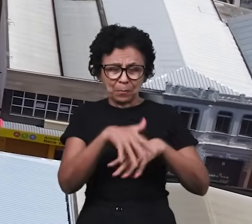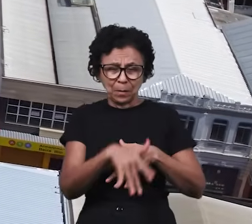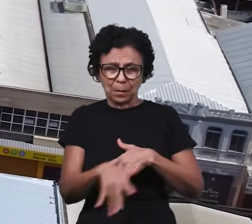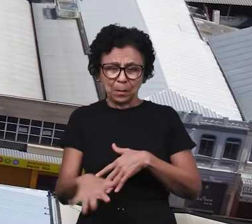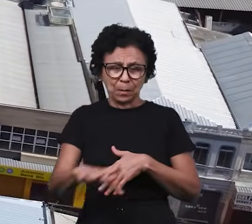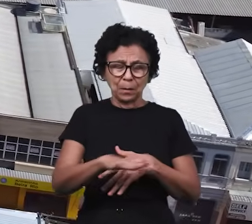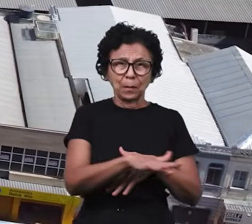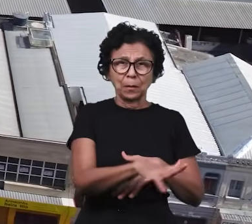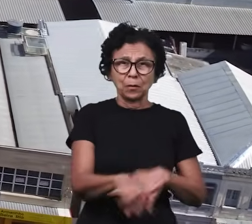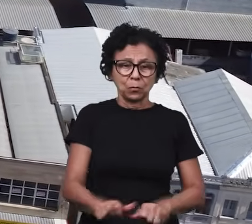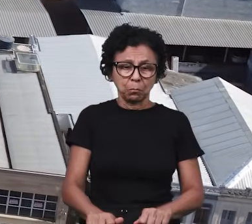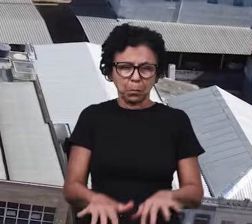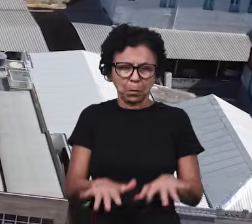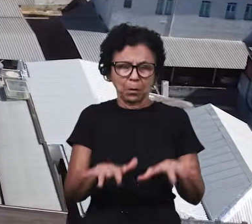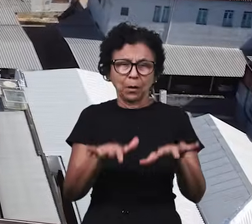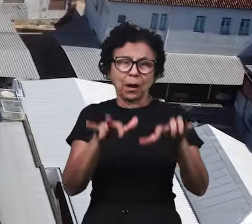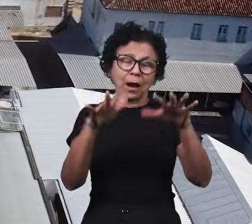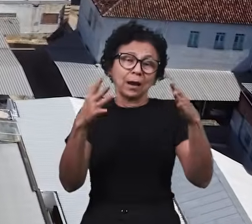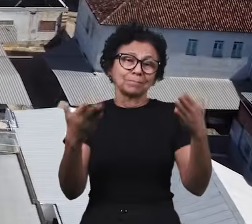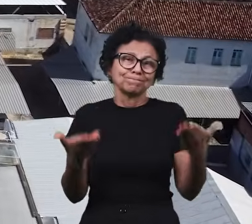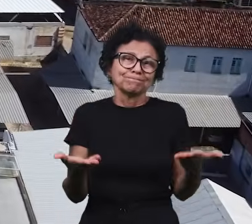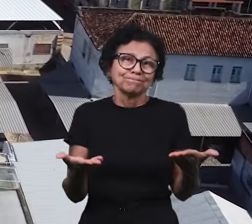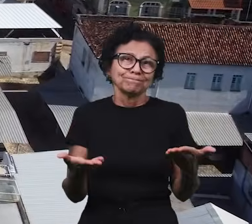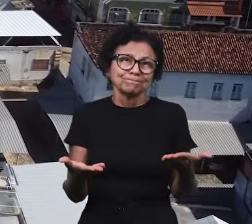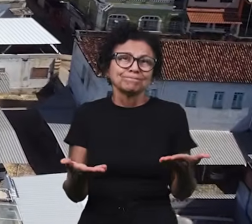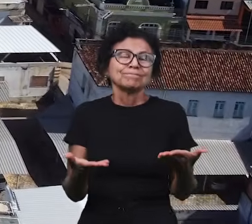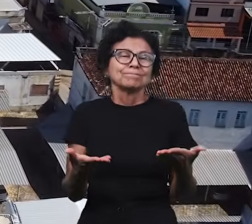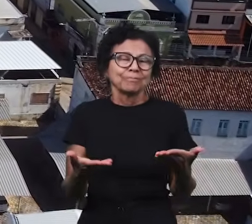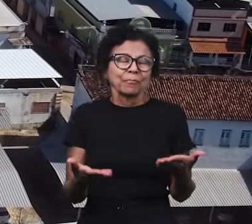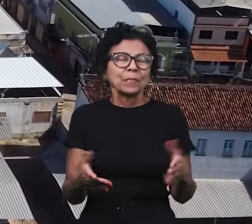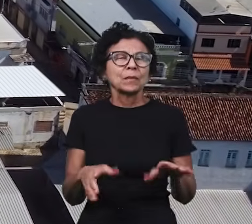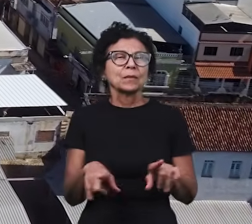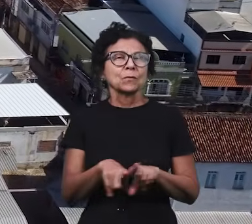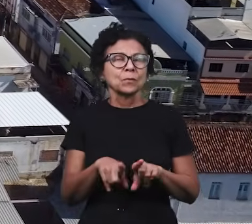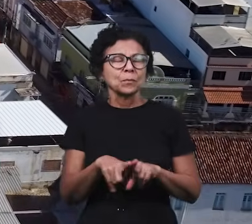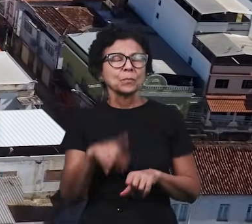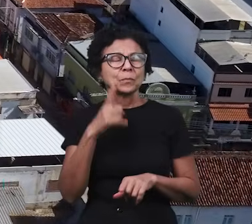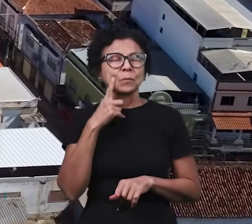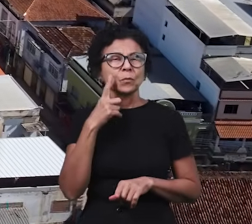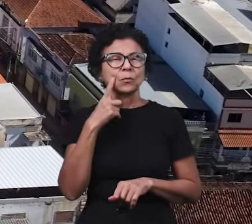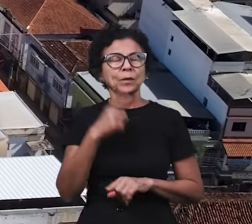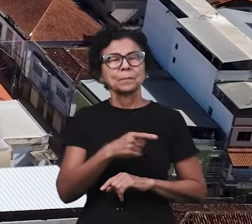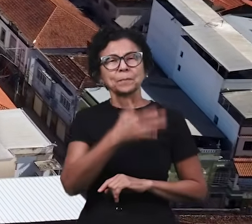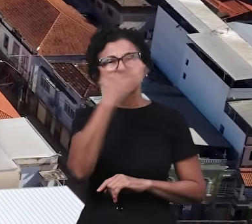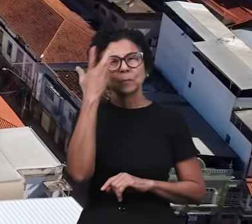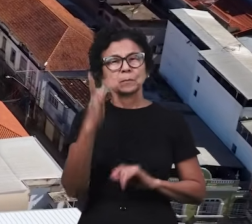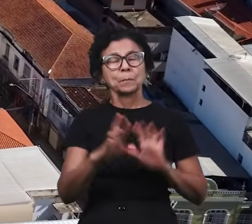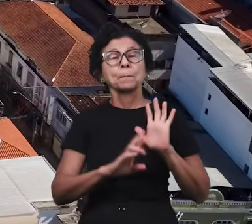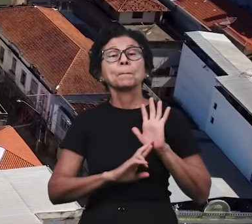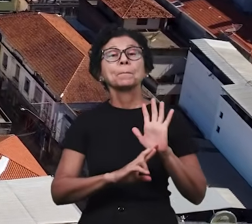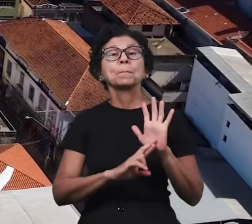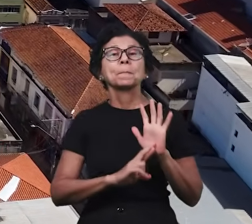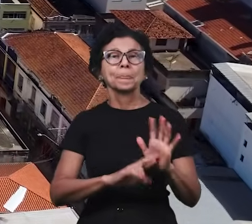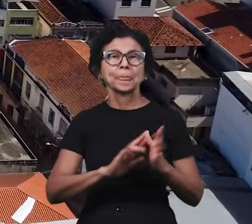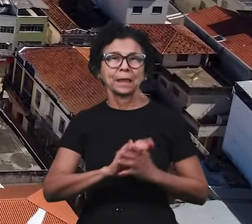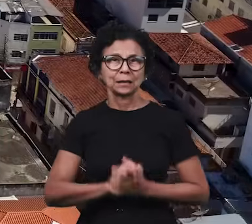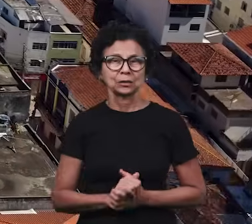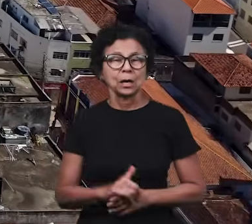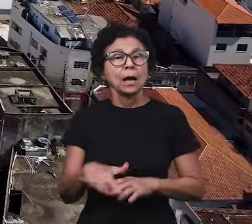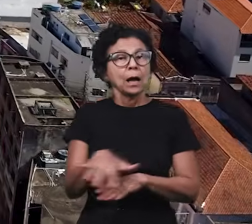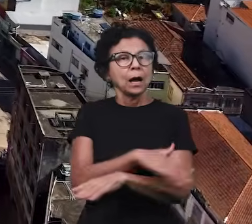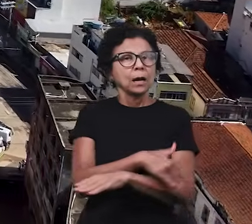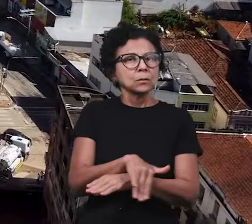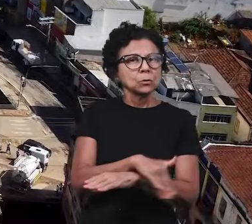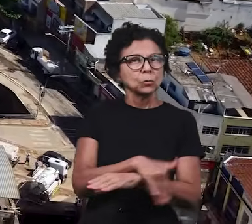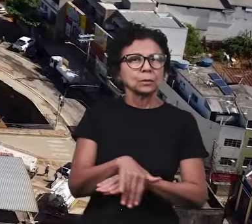e lojas, e lojistas viram o esforço de uma vida sendo submersos. Acompanhe agora com o correspondente Tiago Luiz